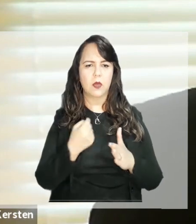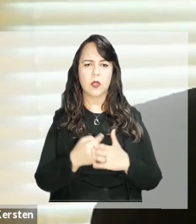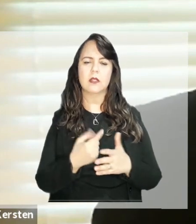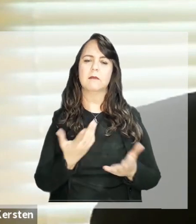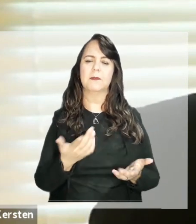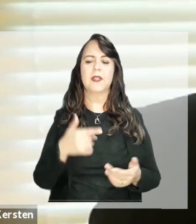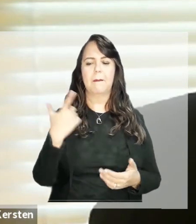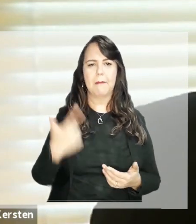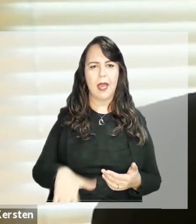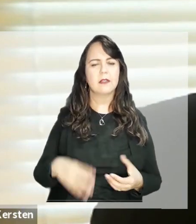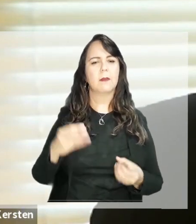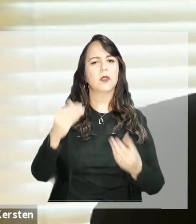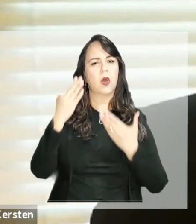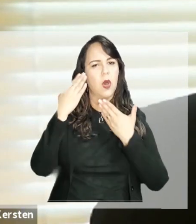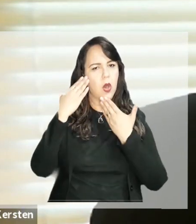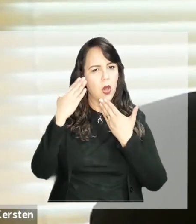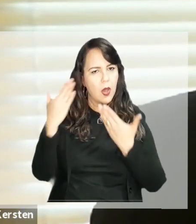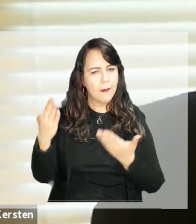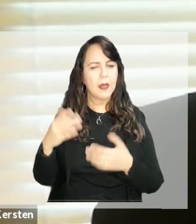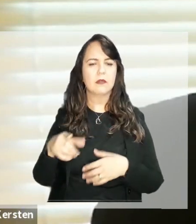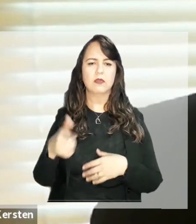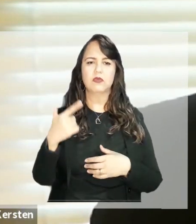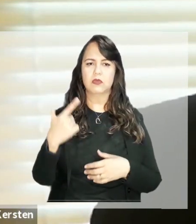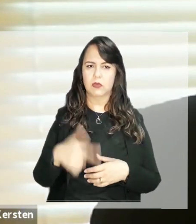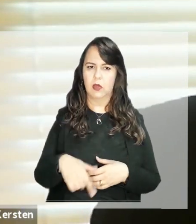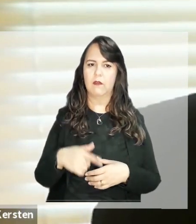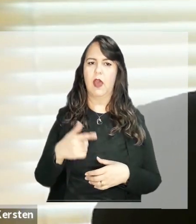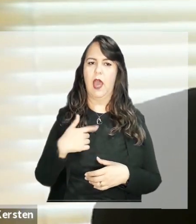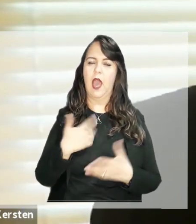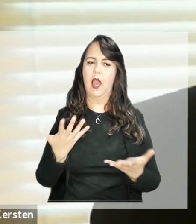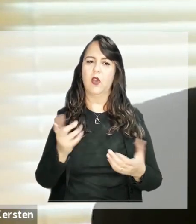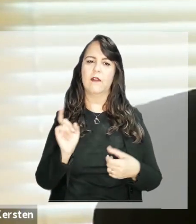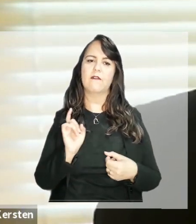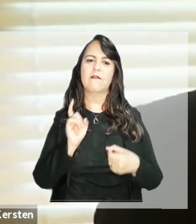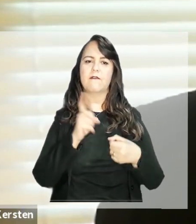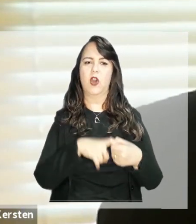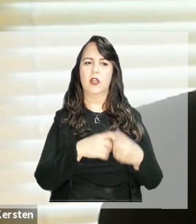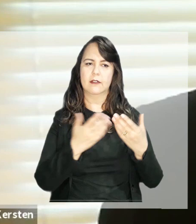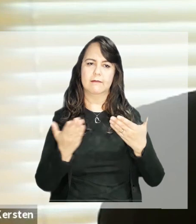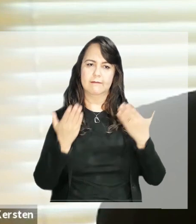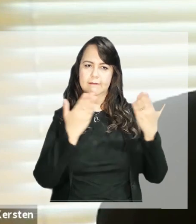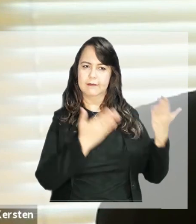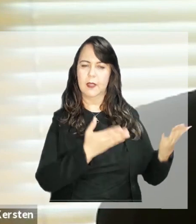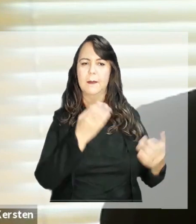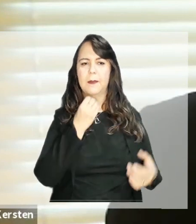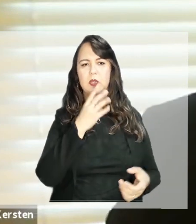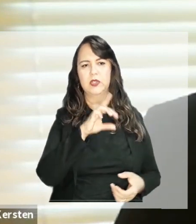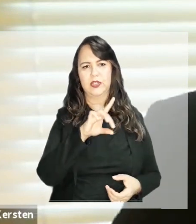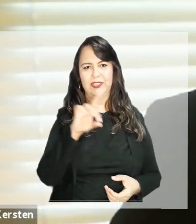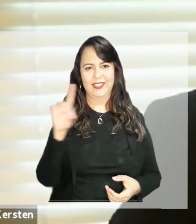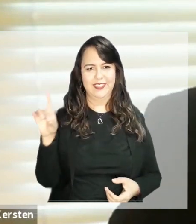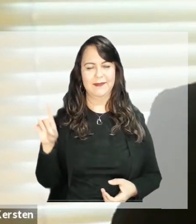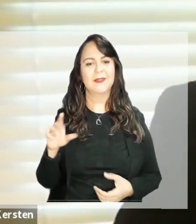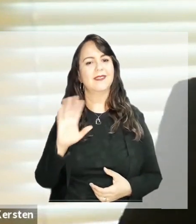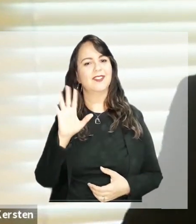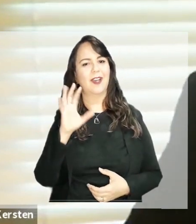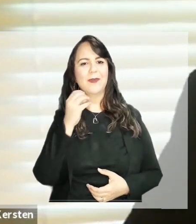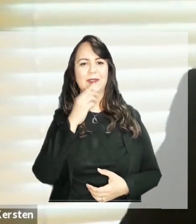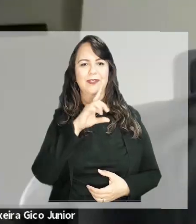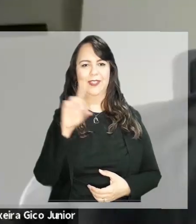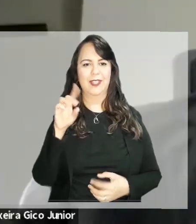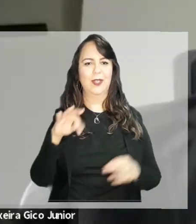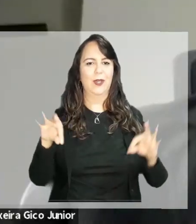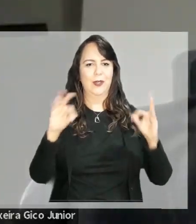isso. Muitíssimo obrigado mais uma vez. Uma honra contar contigo. Eu devolvo a palavra para o nosso cerimonial. Um bom dia.